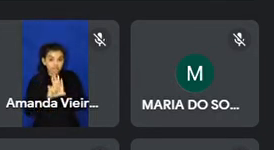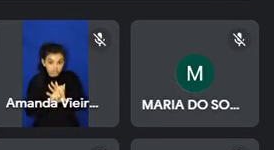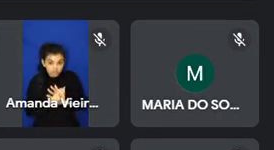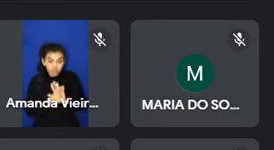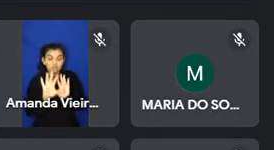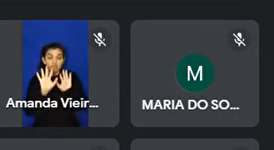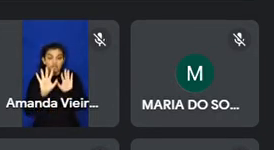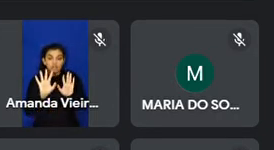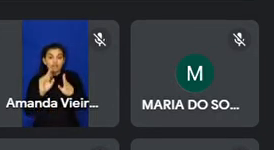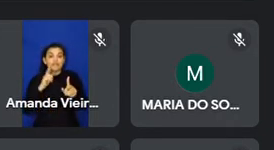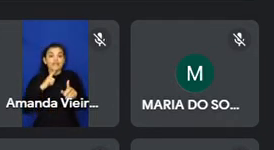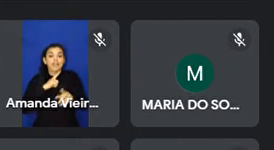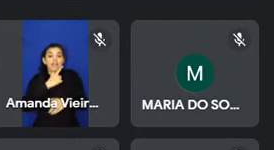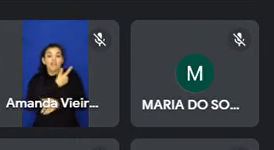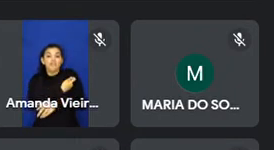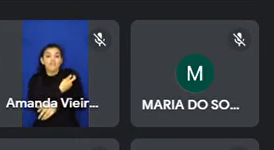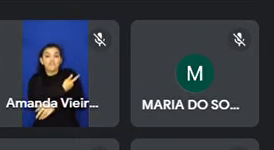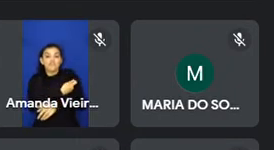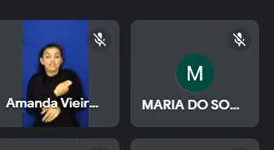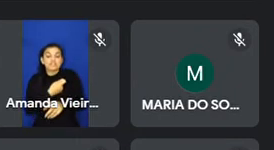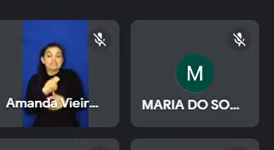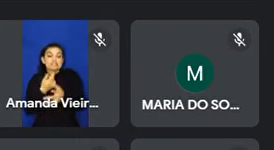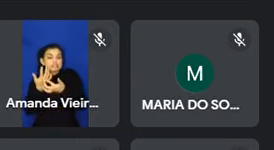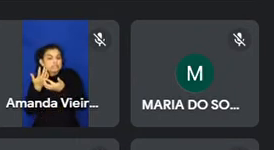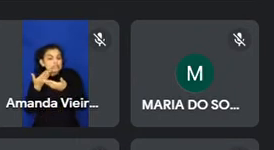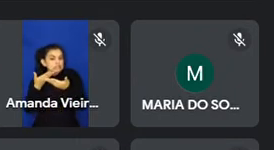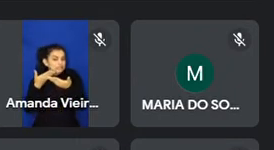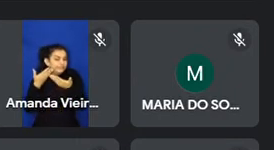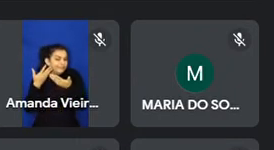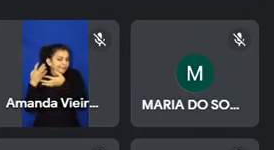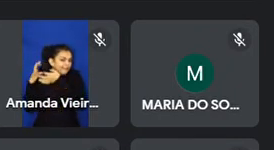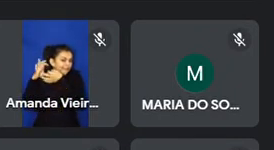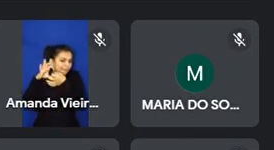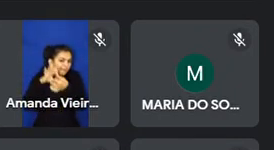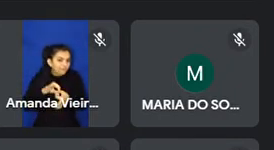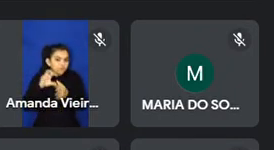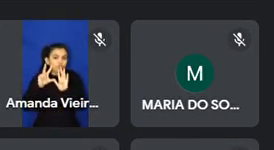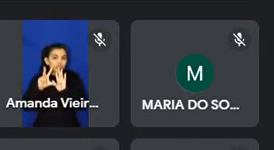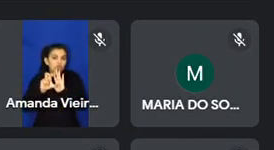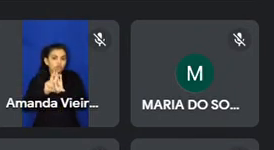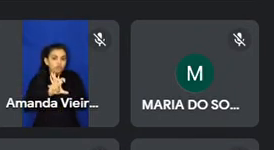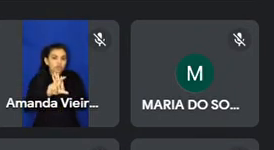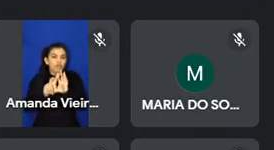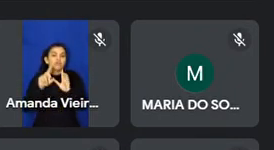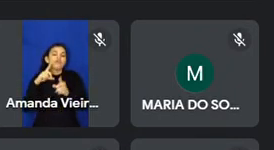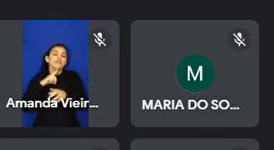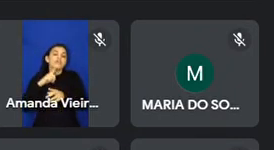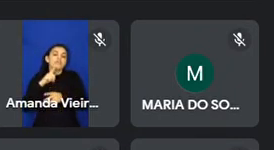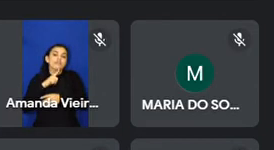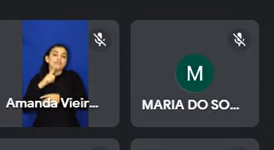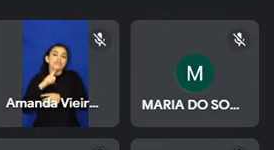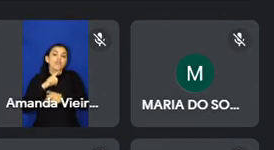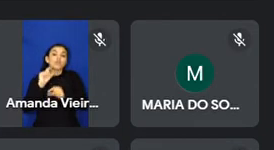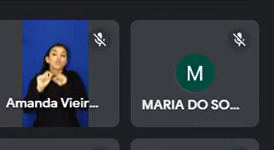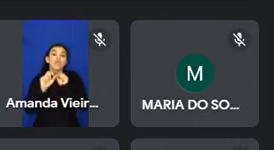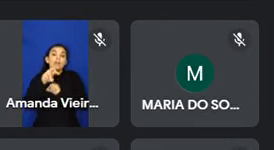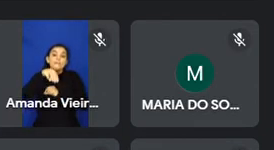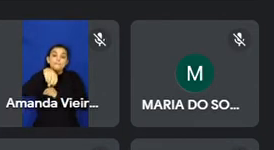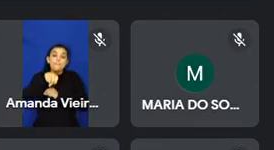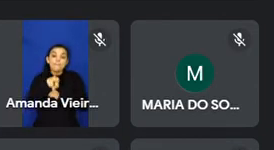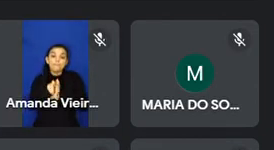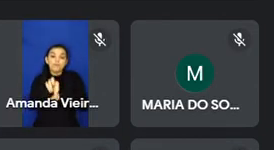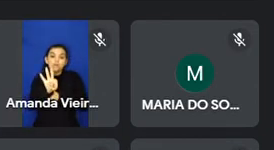sofrem uma quantidade, não as vacinas, né? Os vírus, eles sofrem uma quantidade muito grande de mutações,